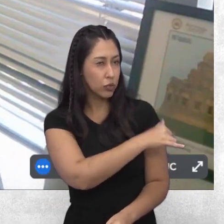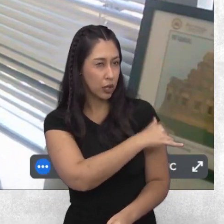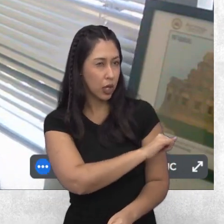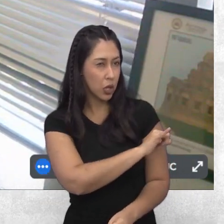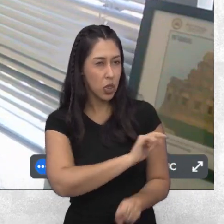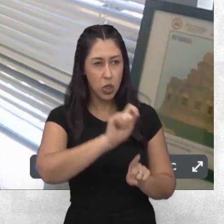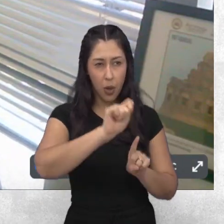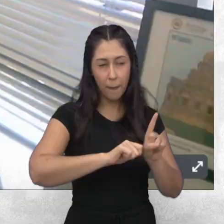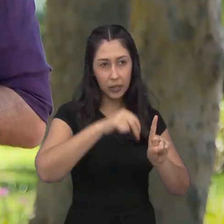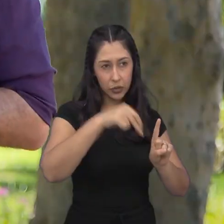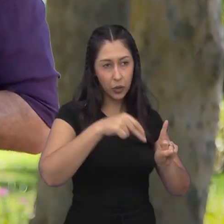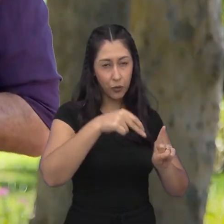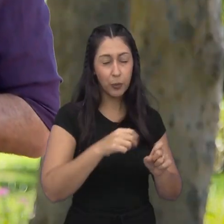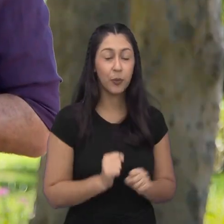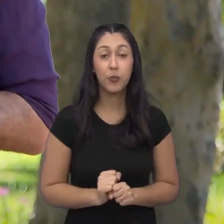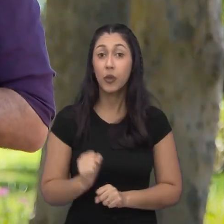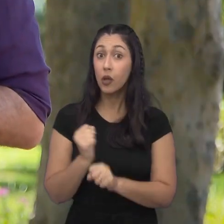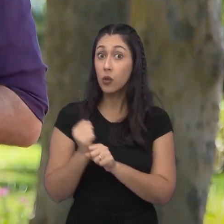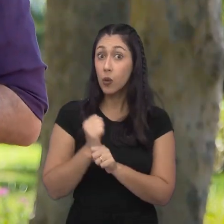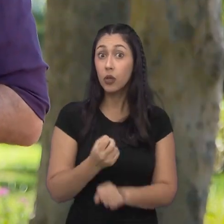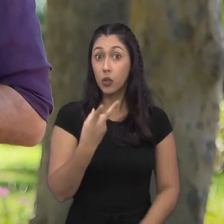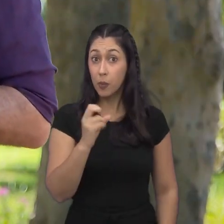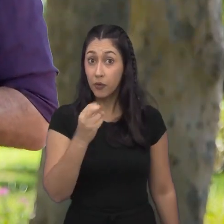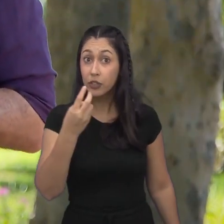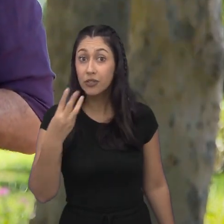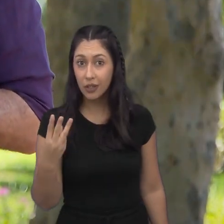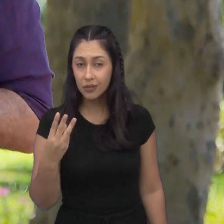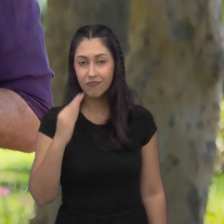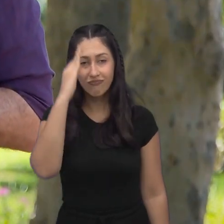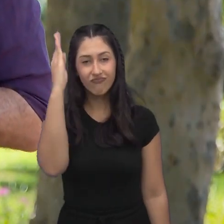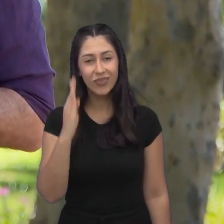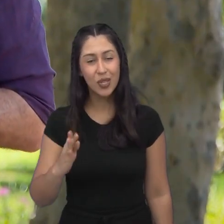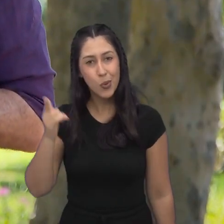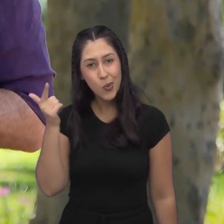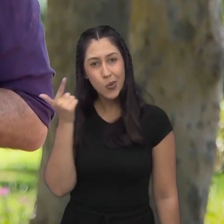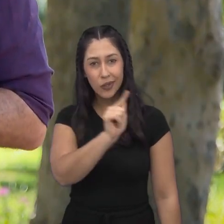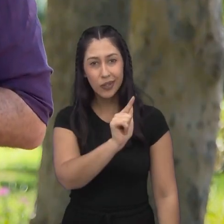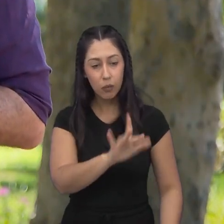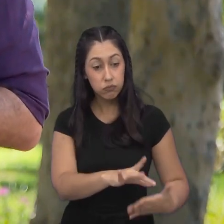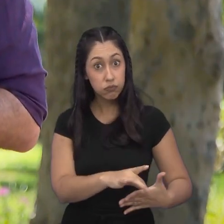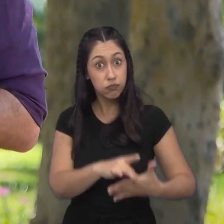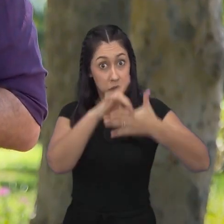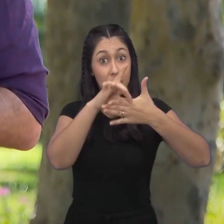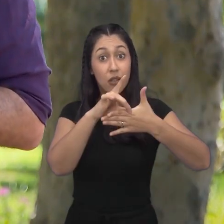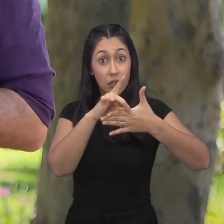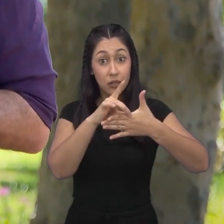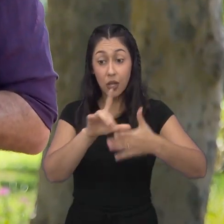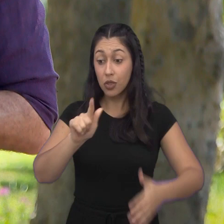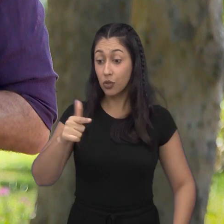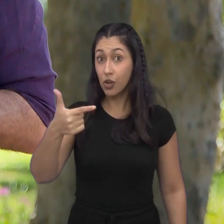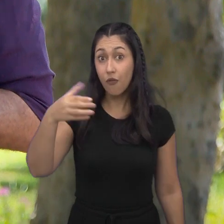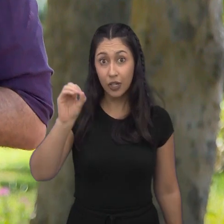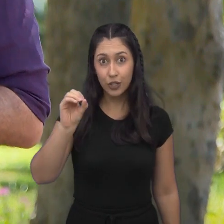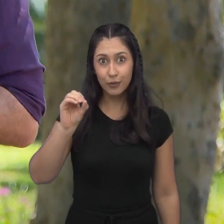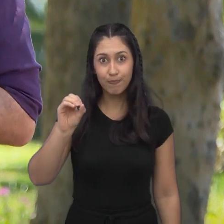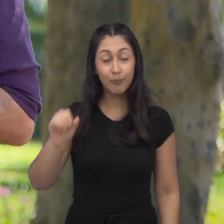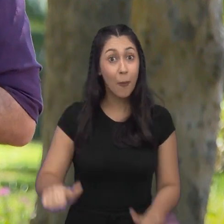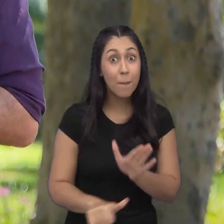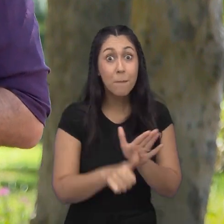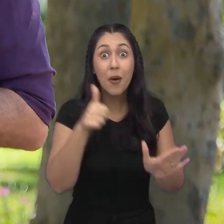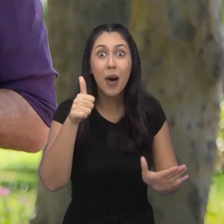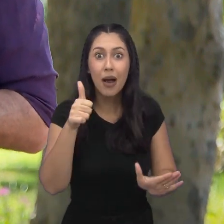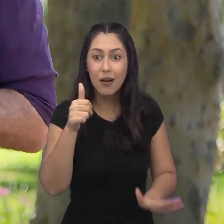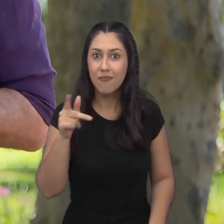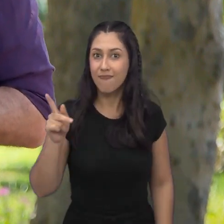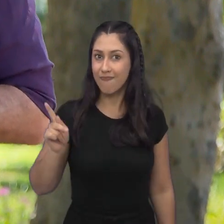de novembro. Em 2023, o Brasil conquistou um papel de liderança no G20. assumindo pela primeira